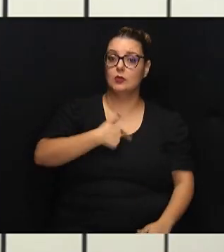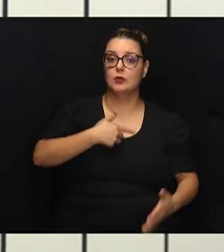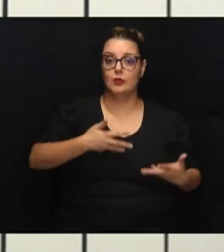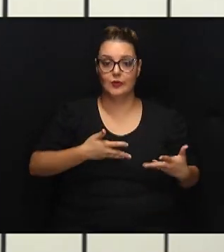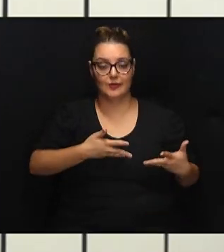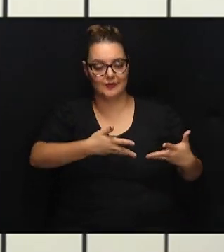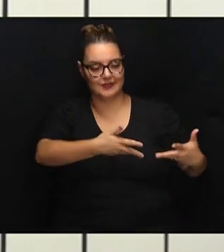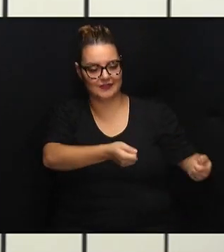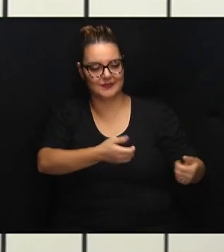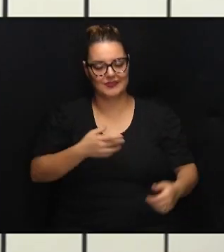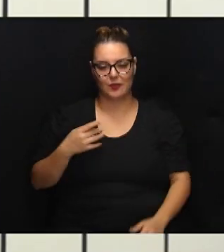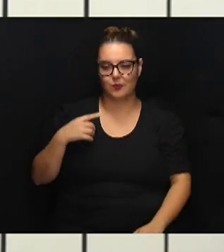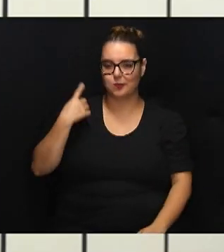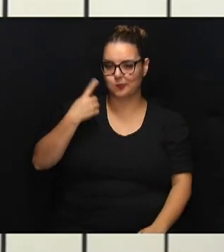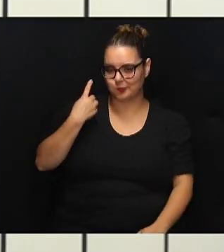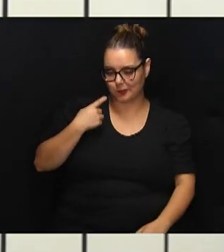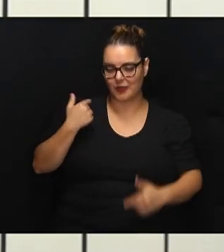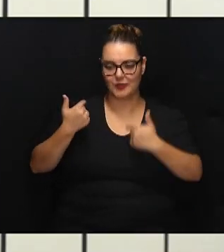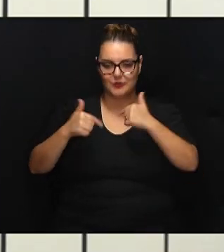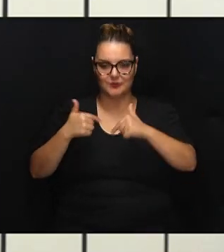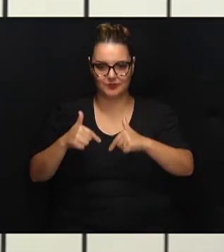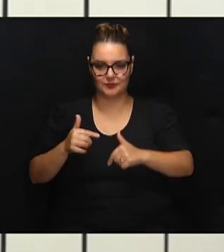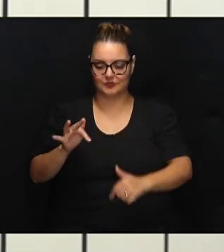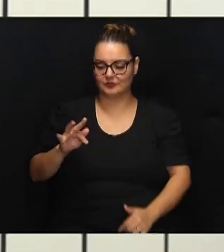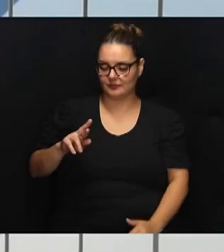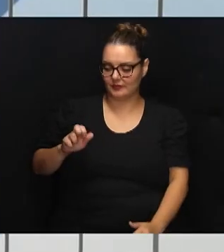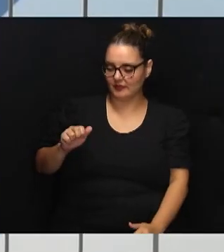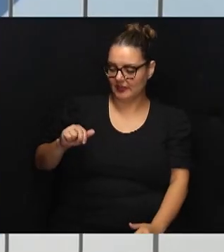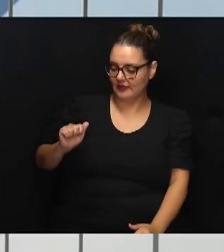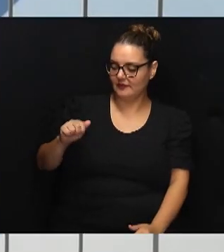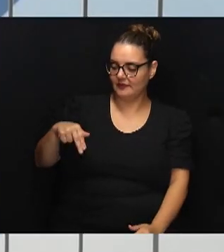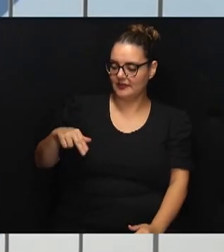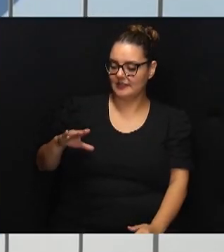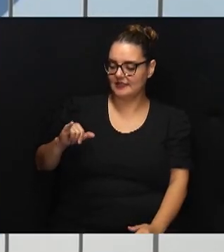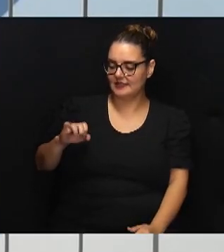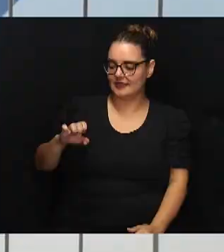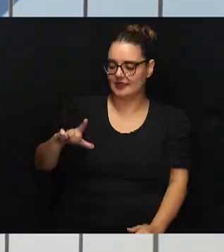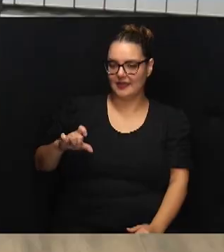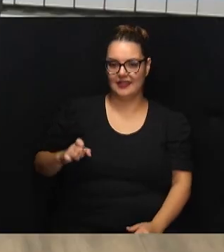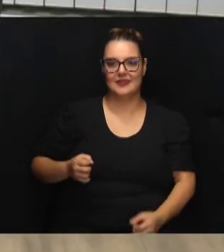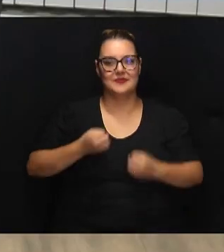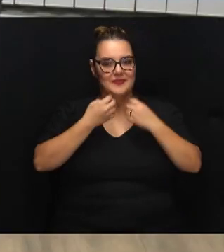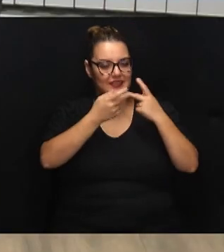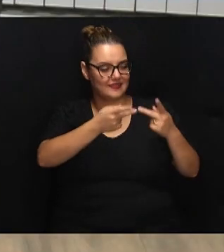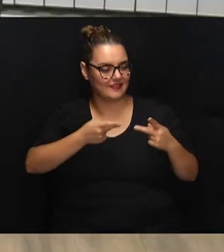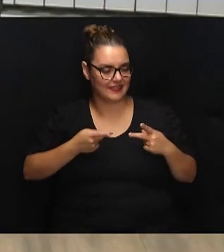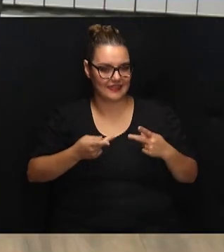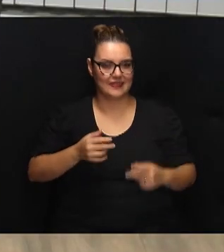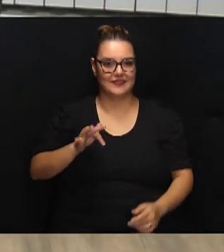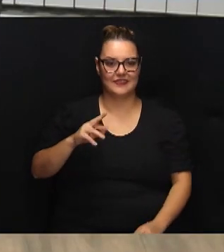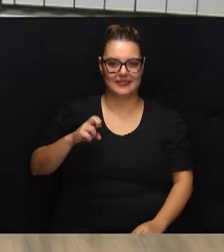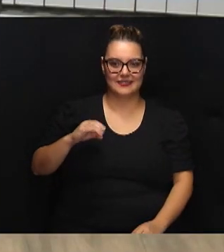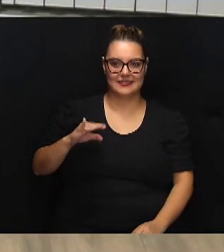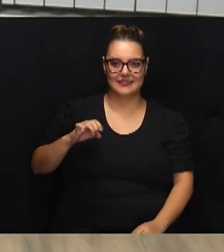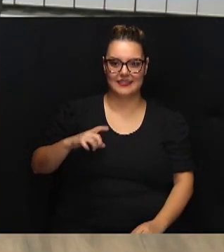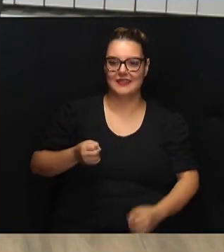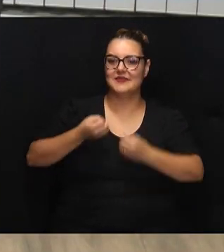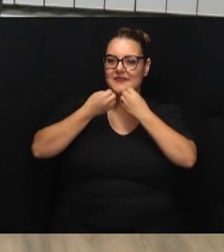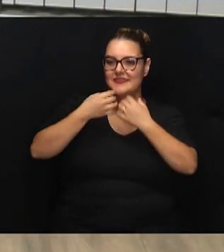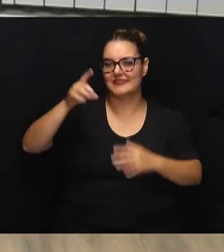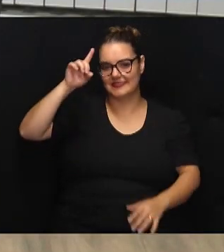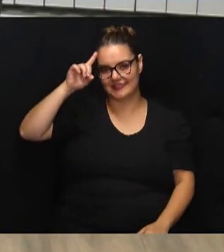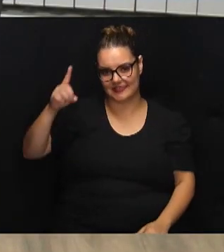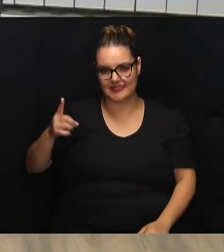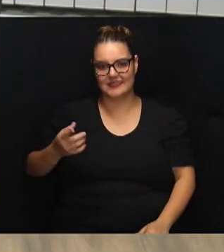convidamos a advogada trabalhista Franciele Gurgel. Seja muito bem-vinda, Franciele. Bom dia, muito obrigada